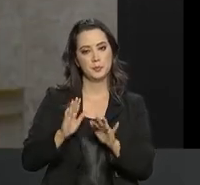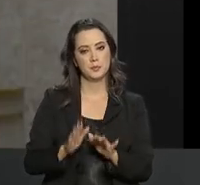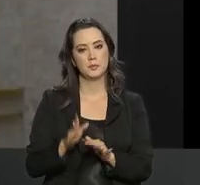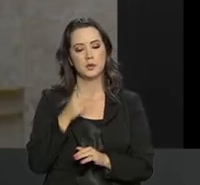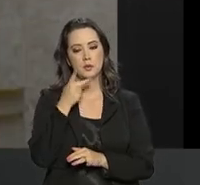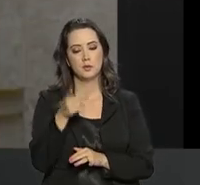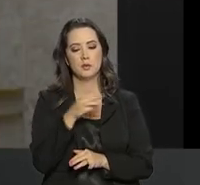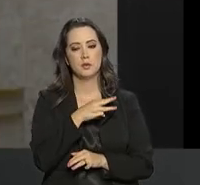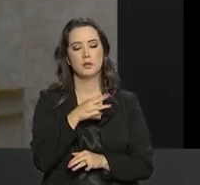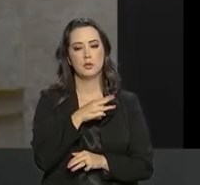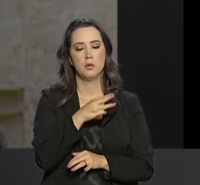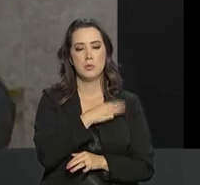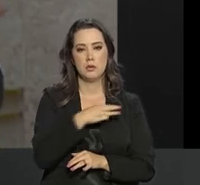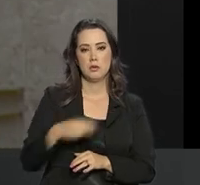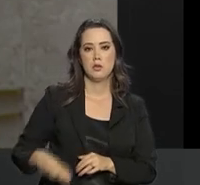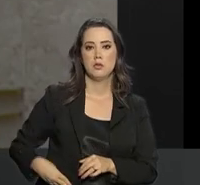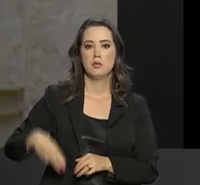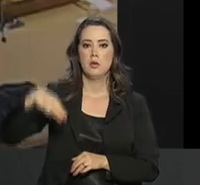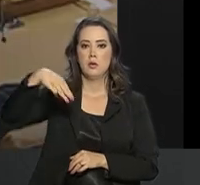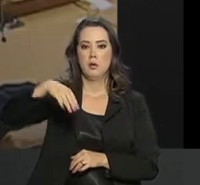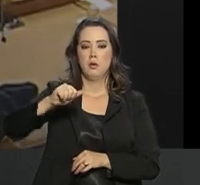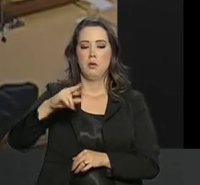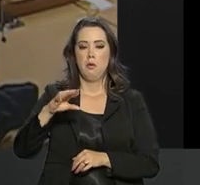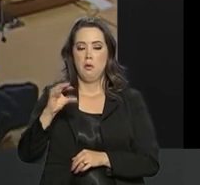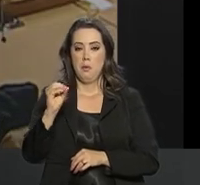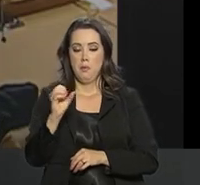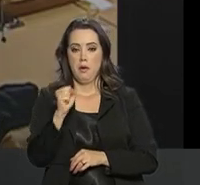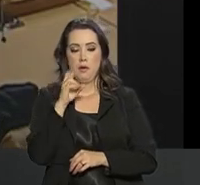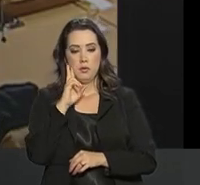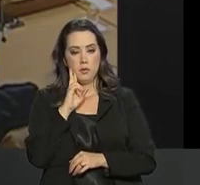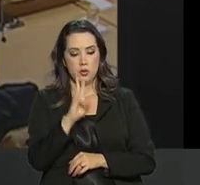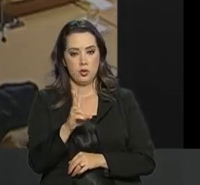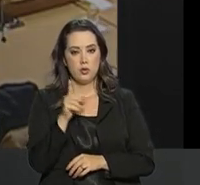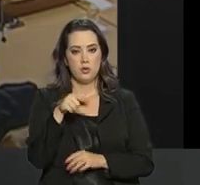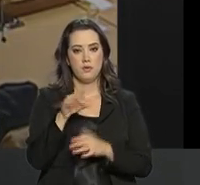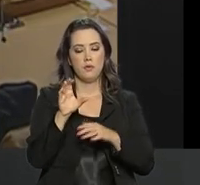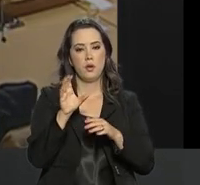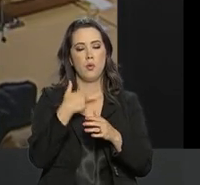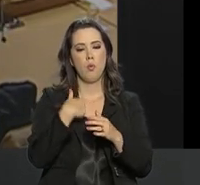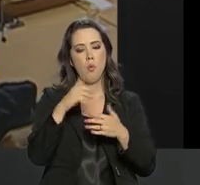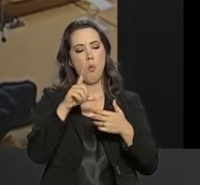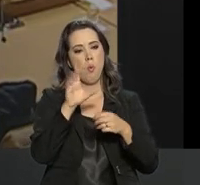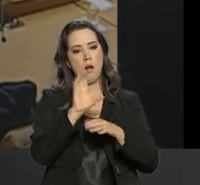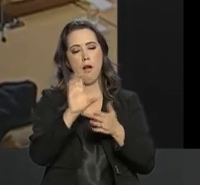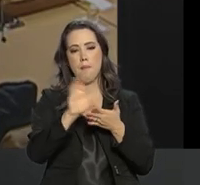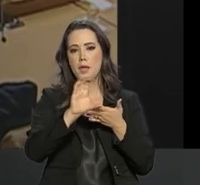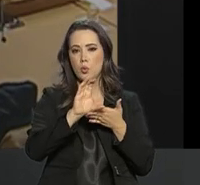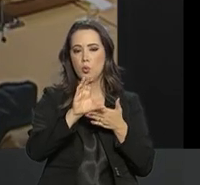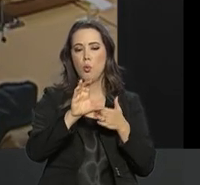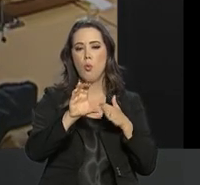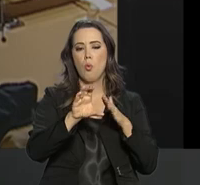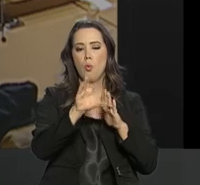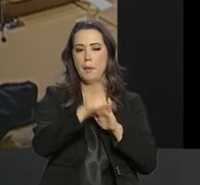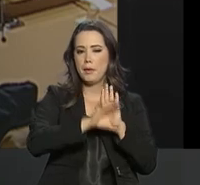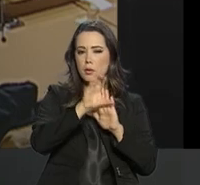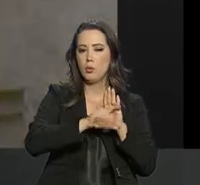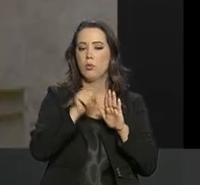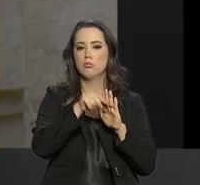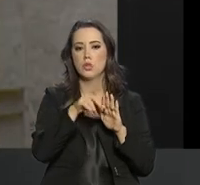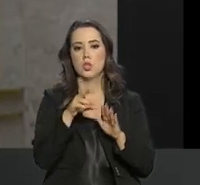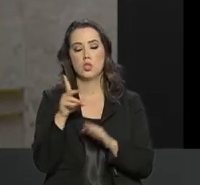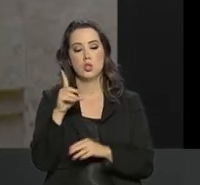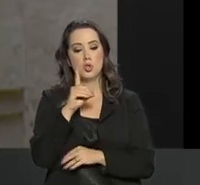ministro Marco Aurélio, é interessante quando nós vamos lá ao capítulo dos direitos e garantias individuais, eles não se encerram